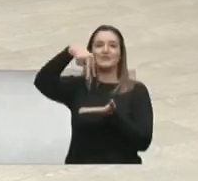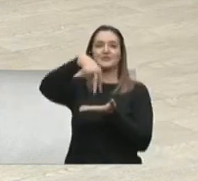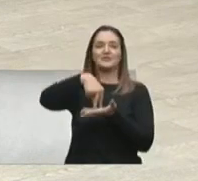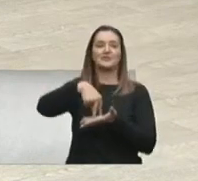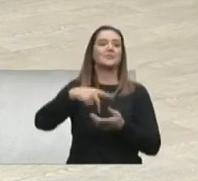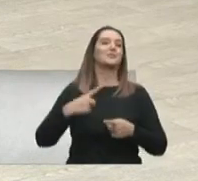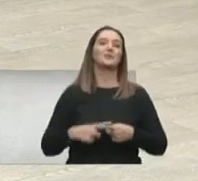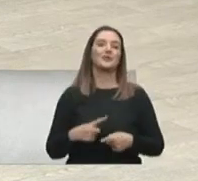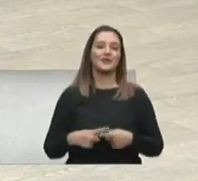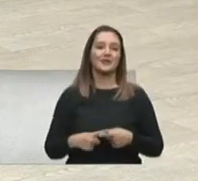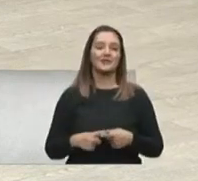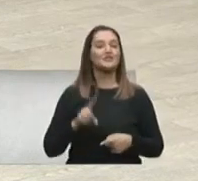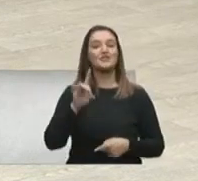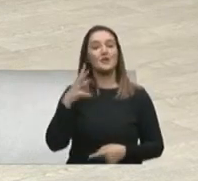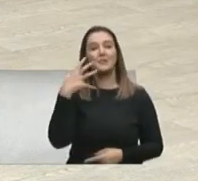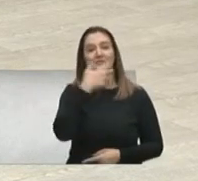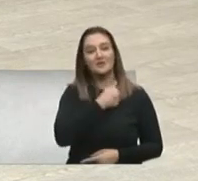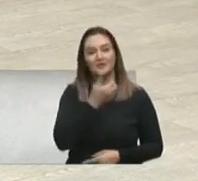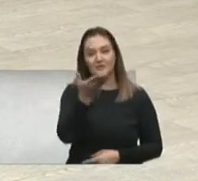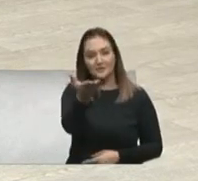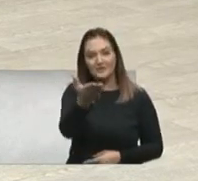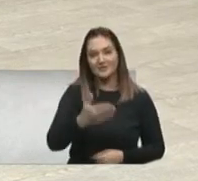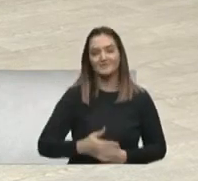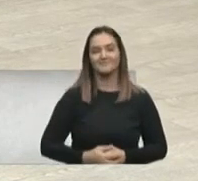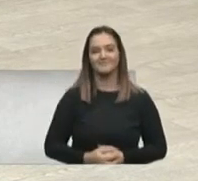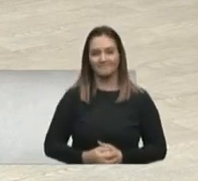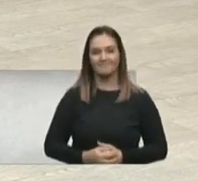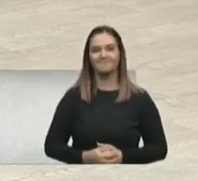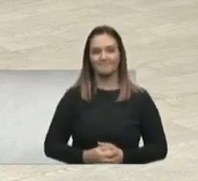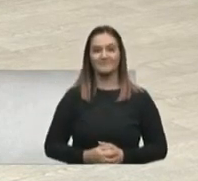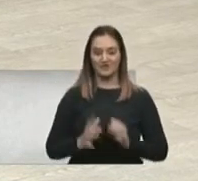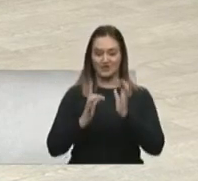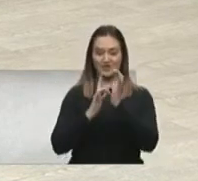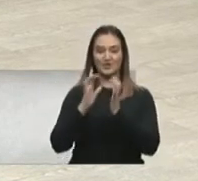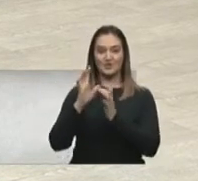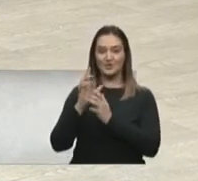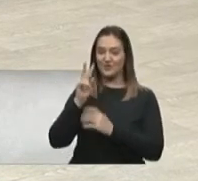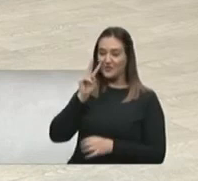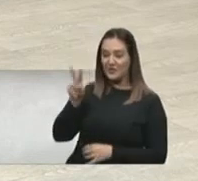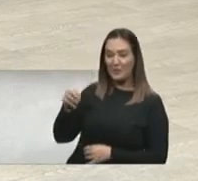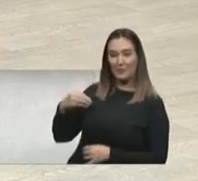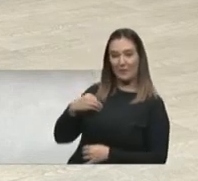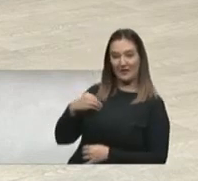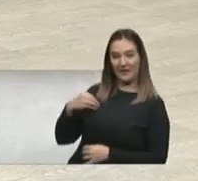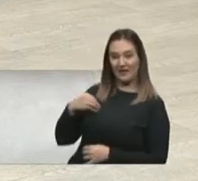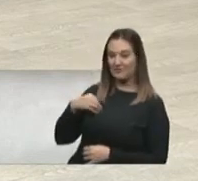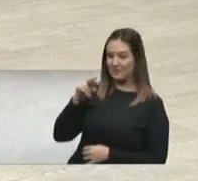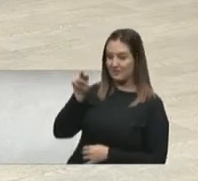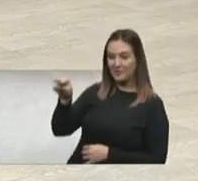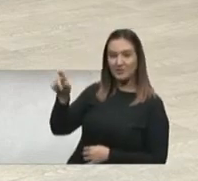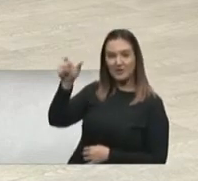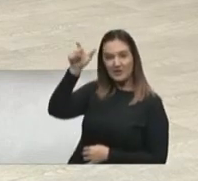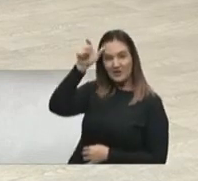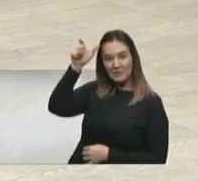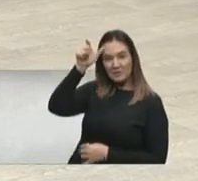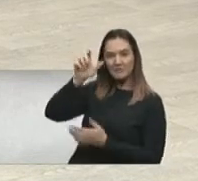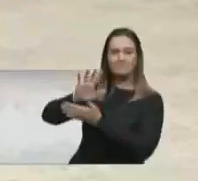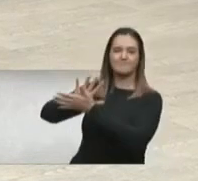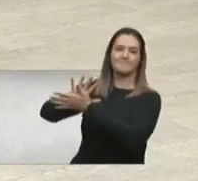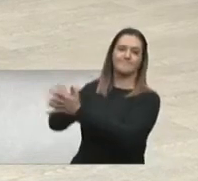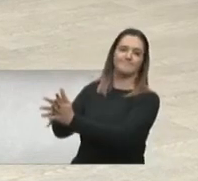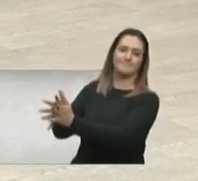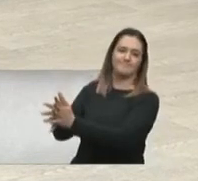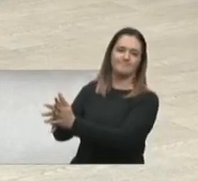resgatar você. Jesus derrotou o pecado e derrotou o inimigo que originou